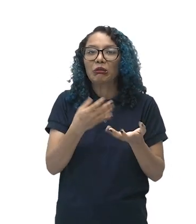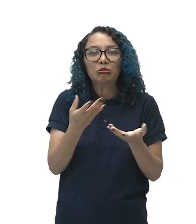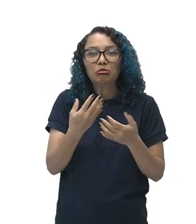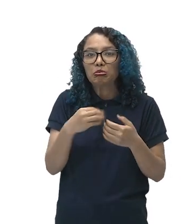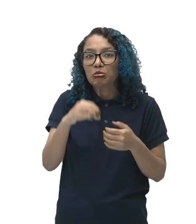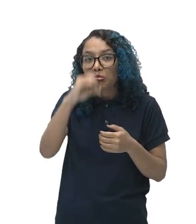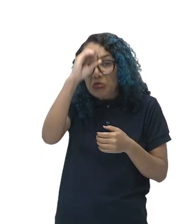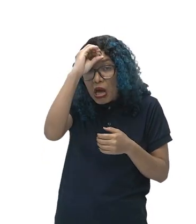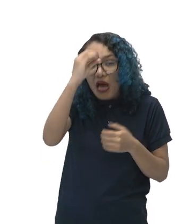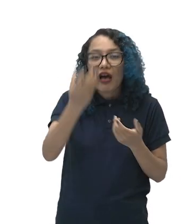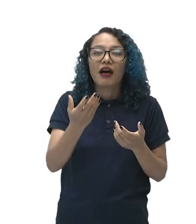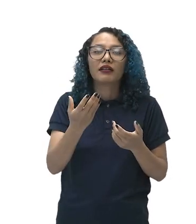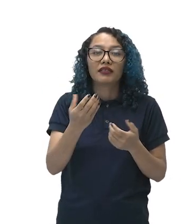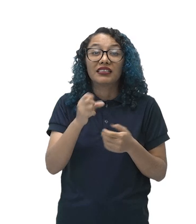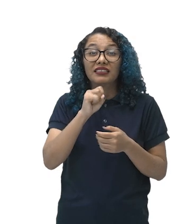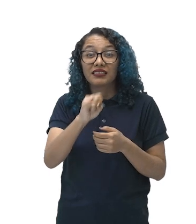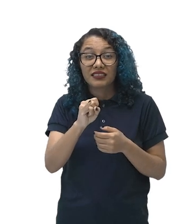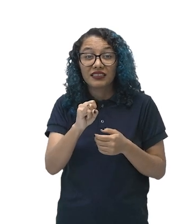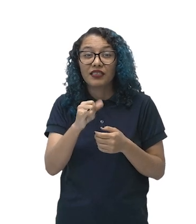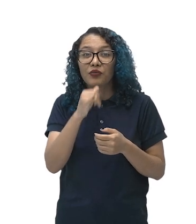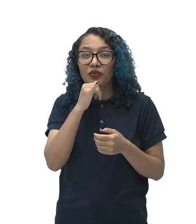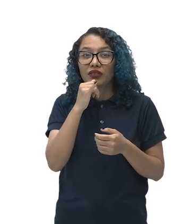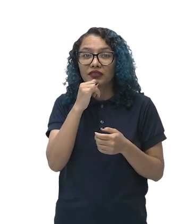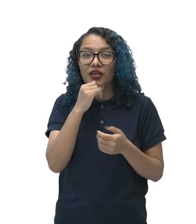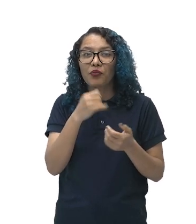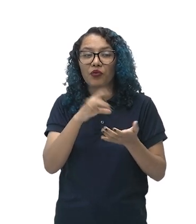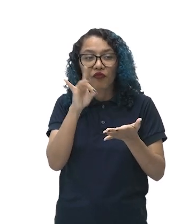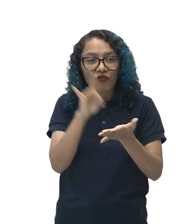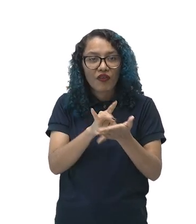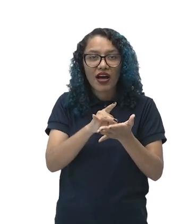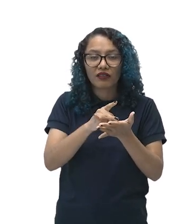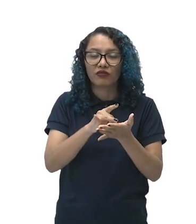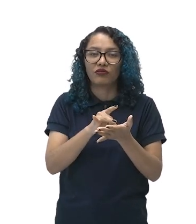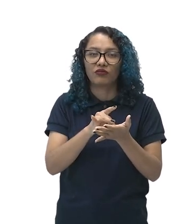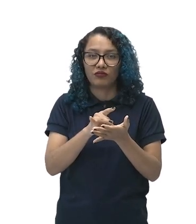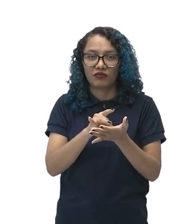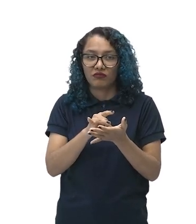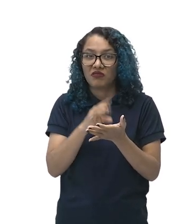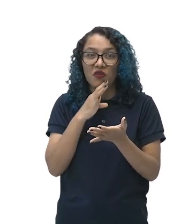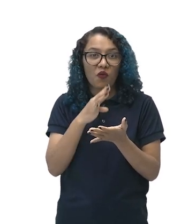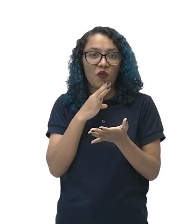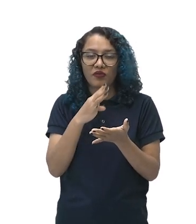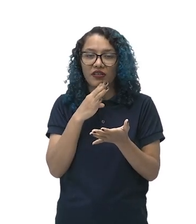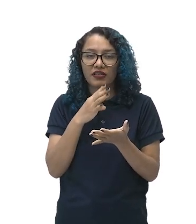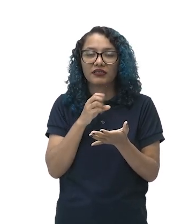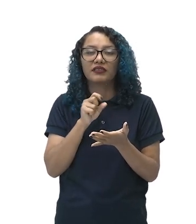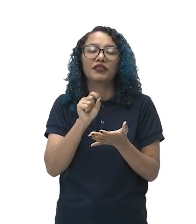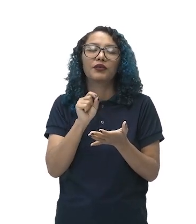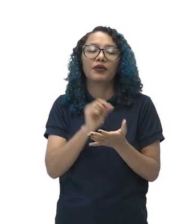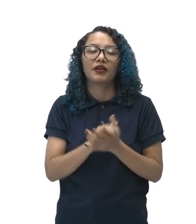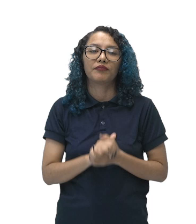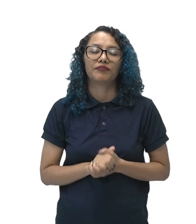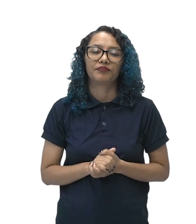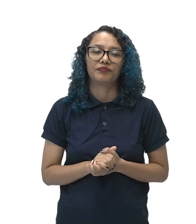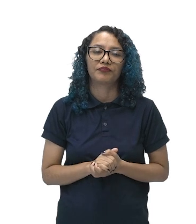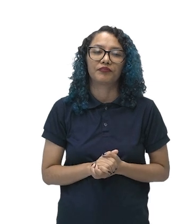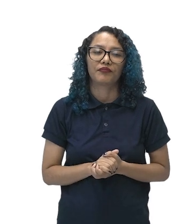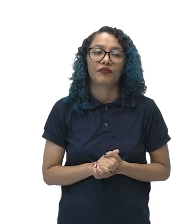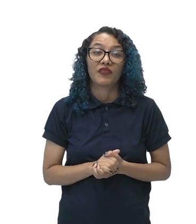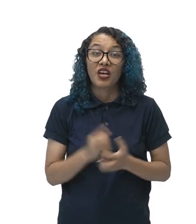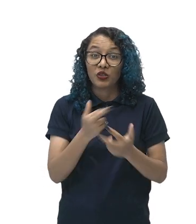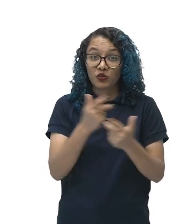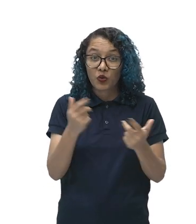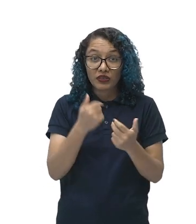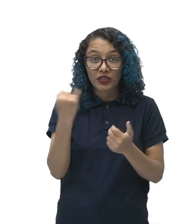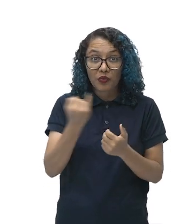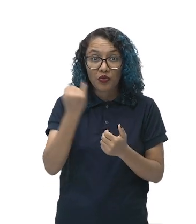às informações reais, verdadeiras, a fatos que efetivamente são importantes